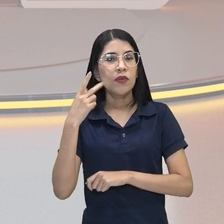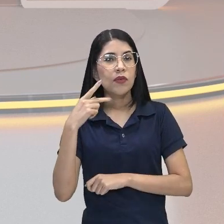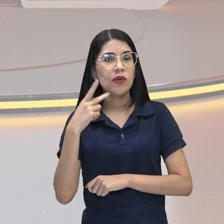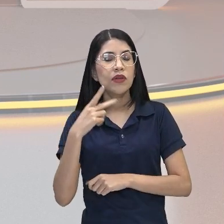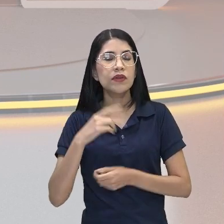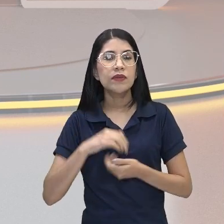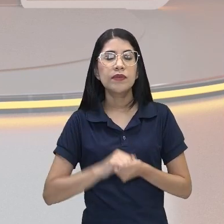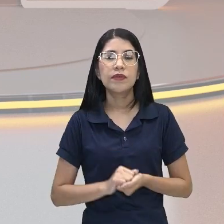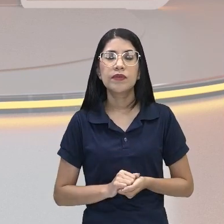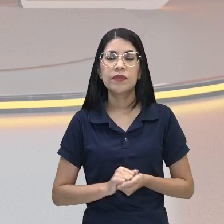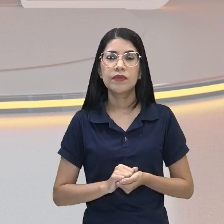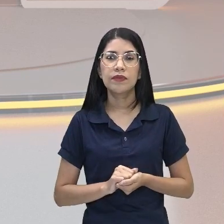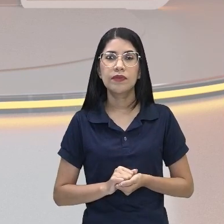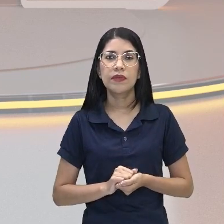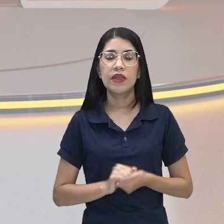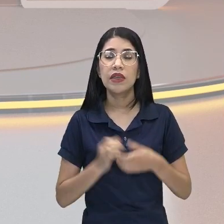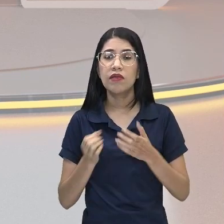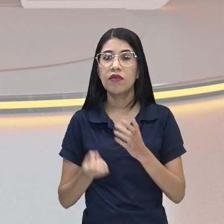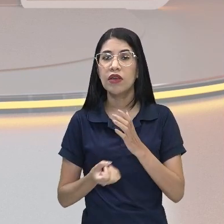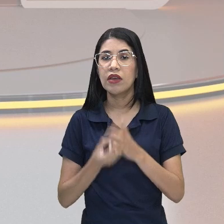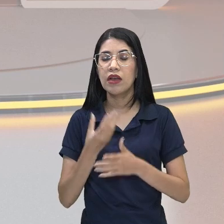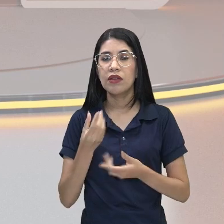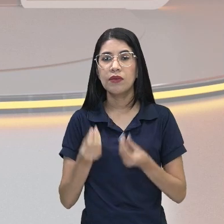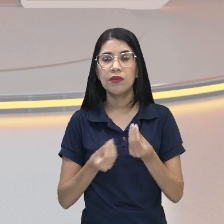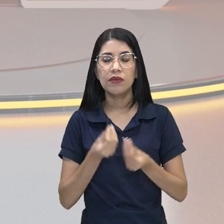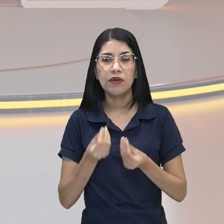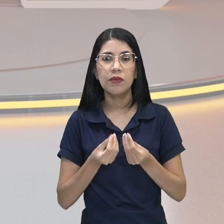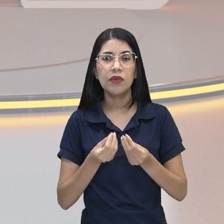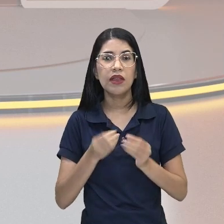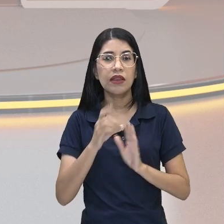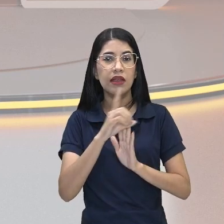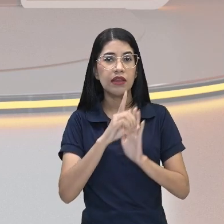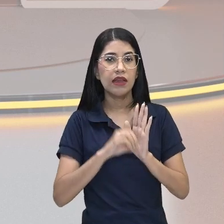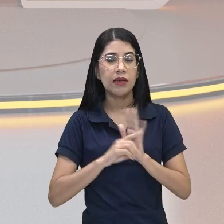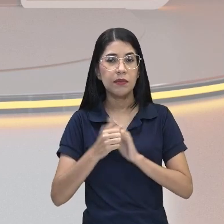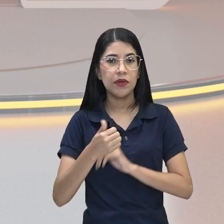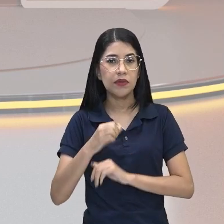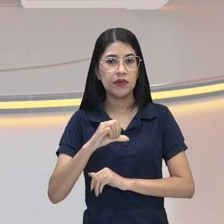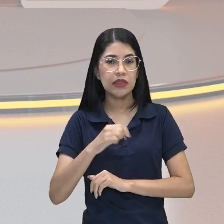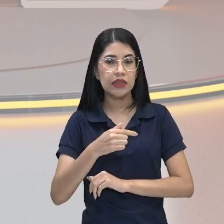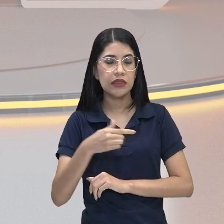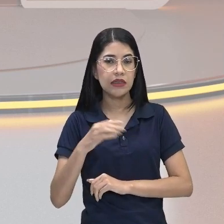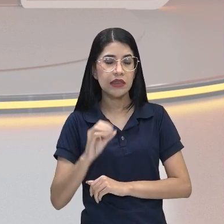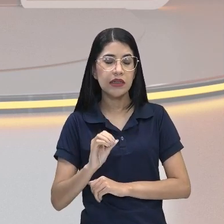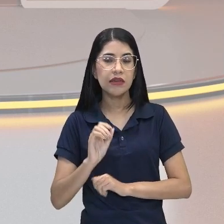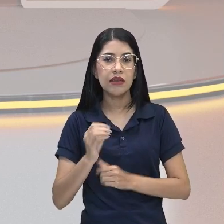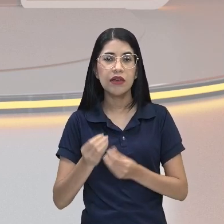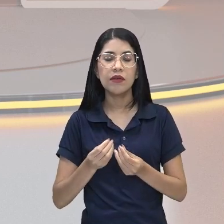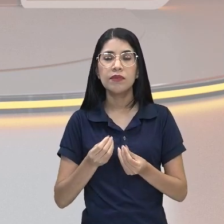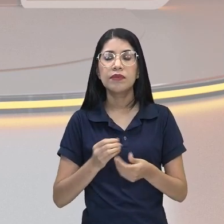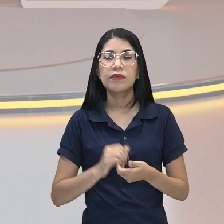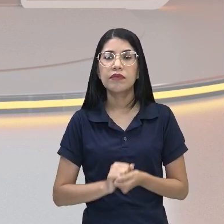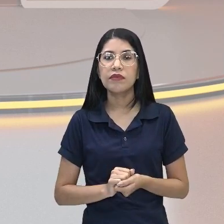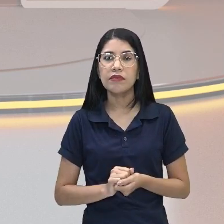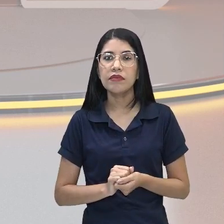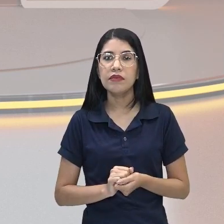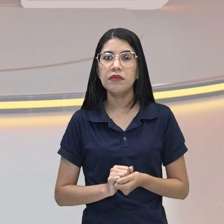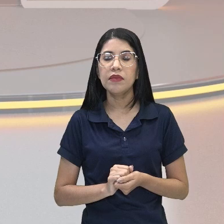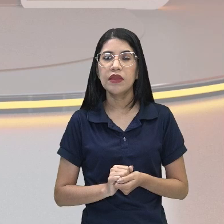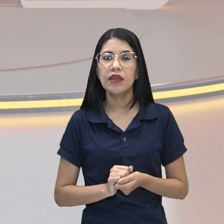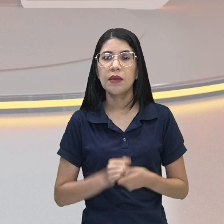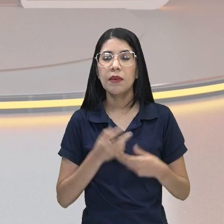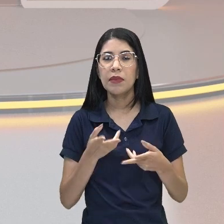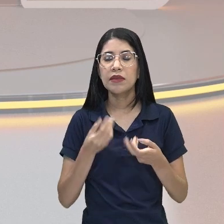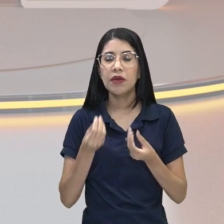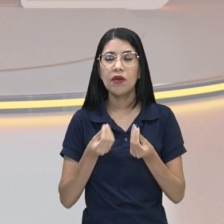essa concepção de Estado, que surgiu a partir da década de 1970, como resposta às crises do